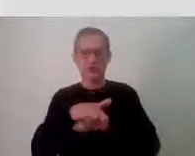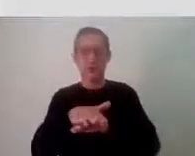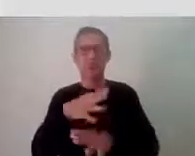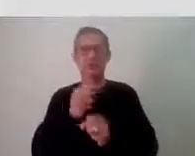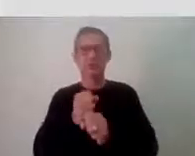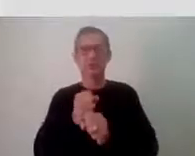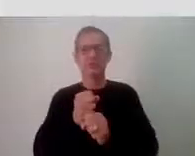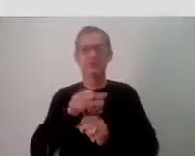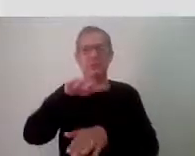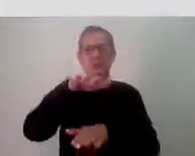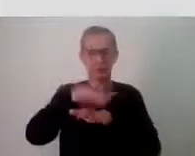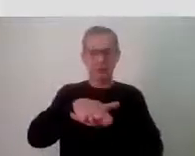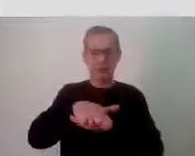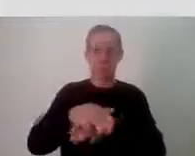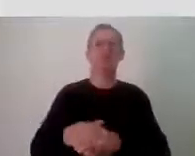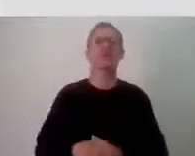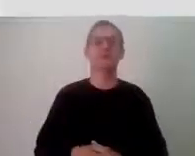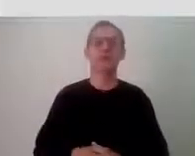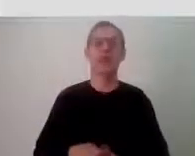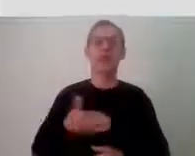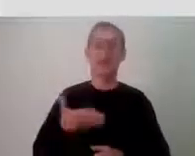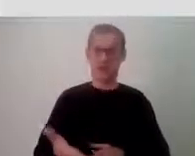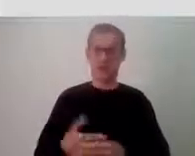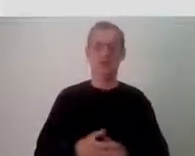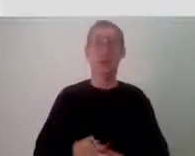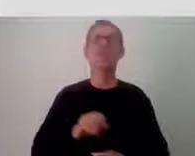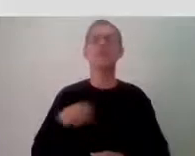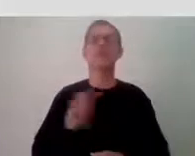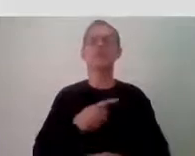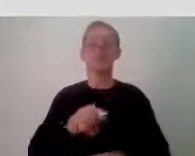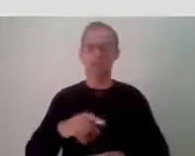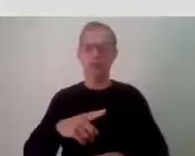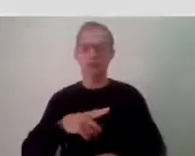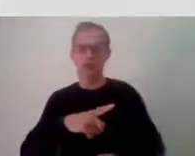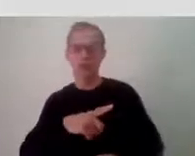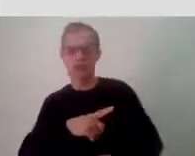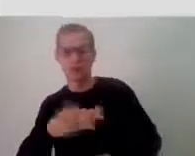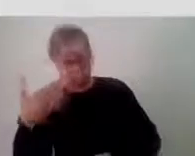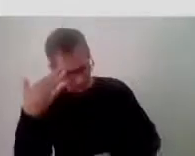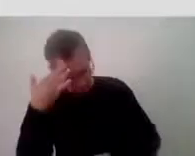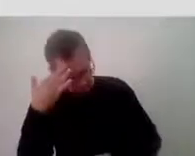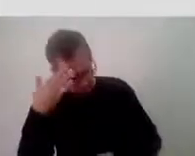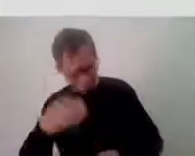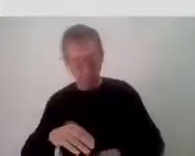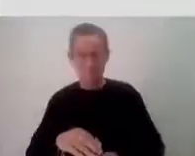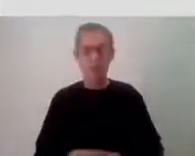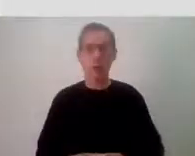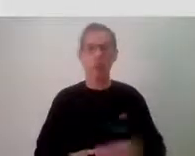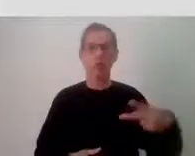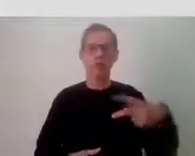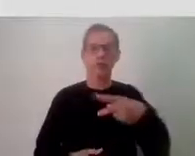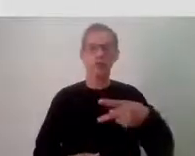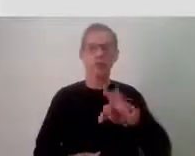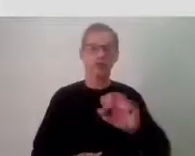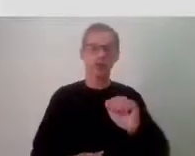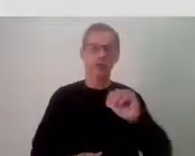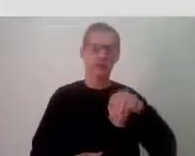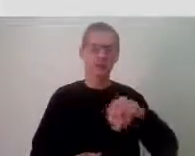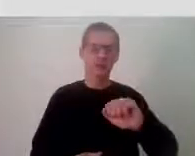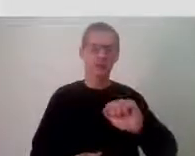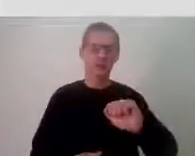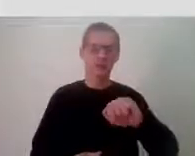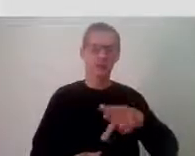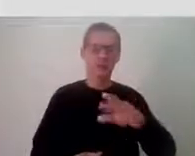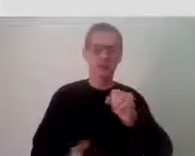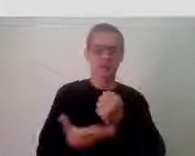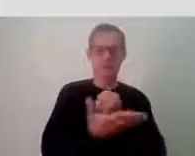soma superior. Dito isso, o que a gente pode concluir? Que quanto menor o tamanho da base